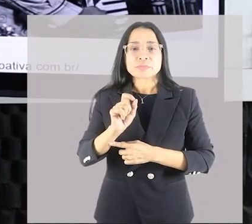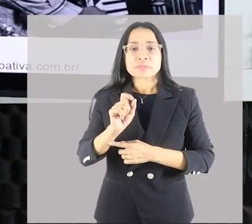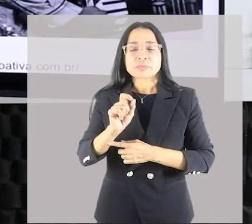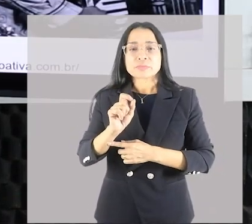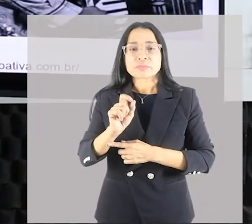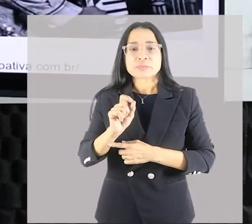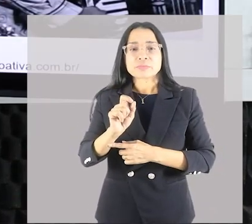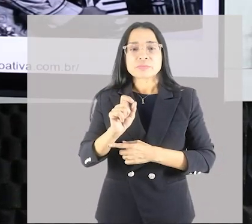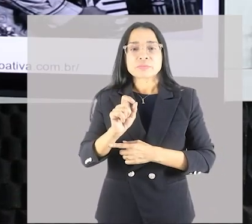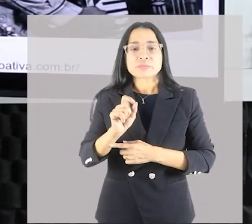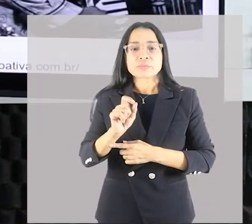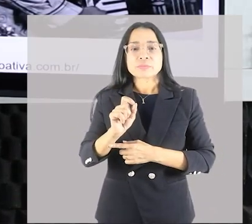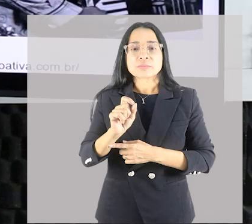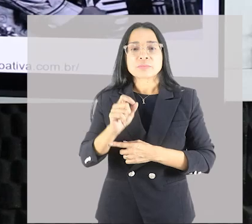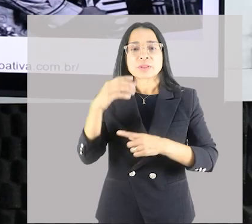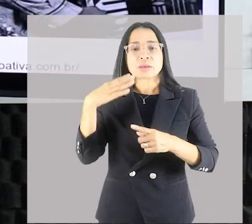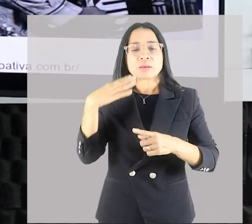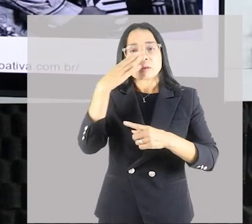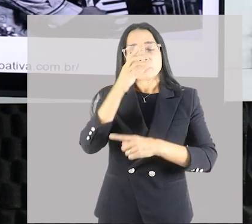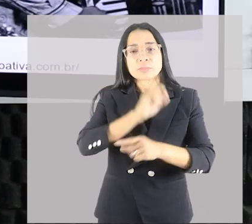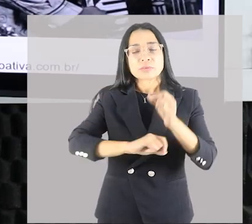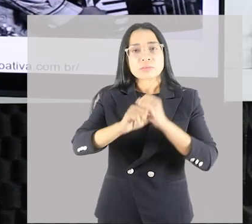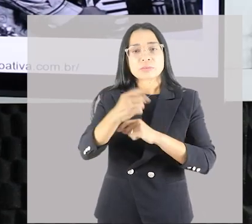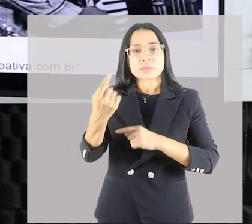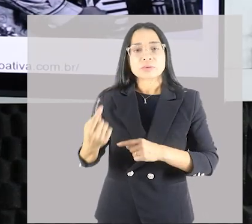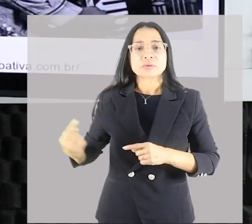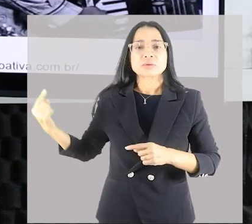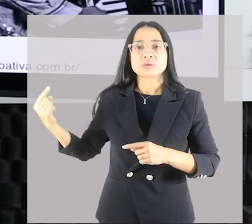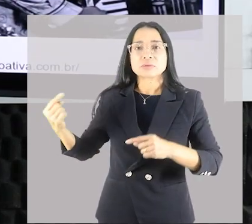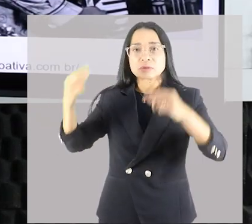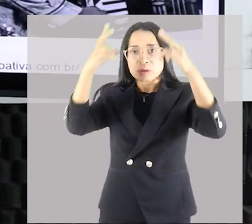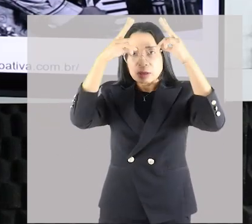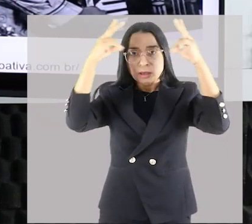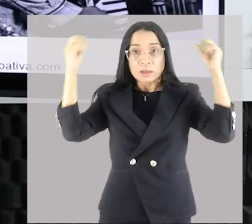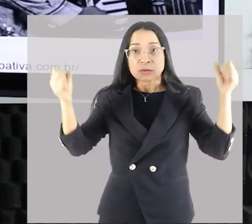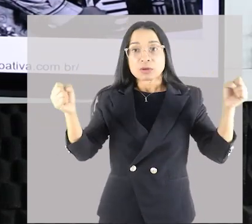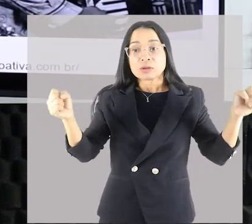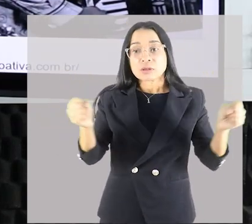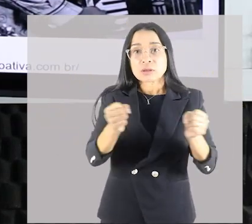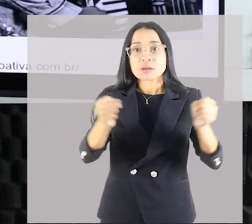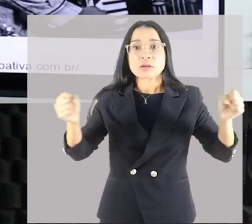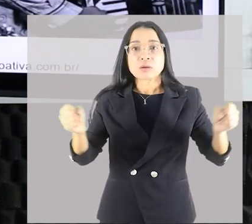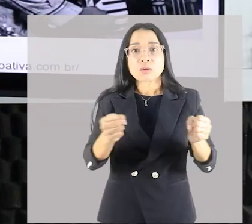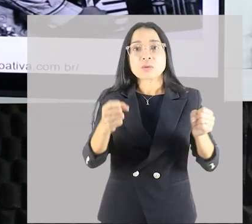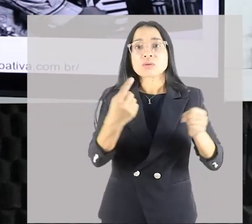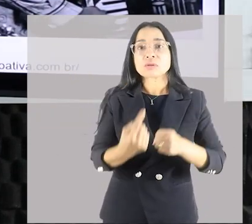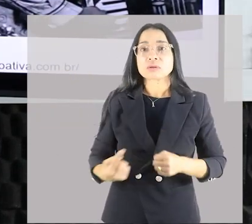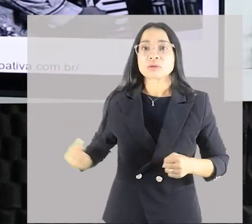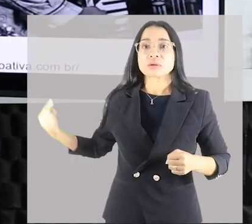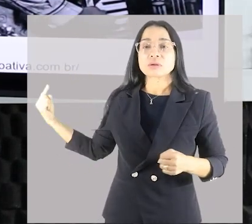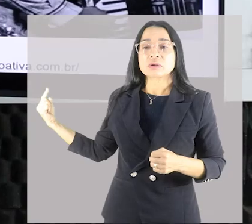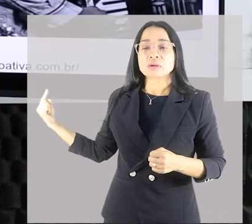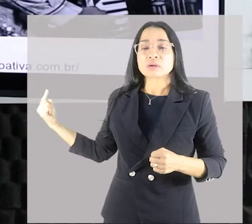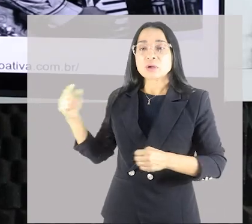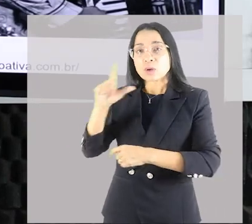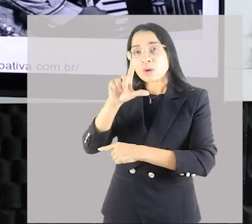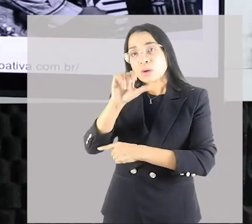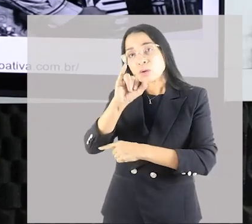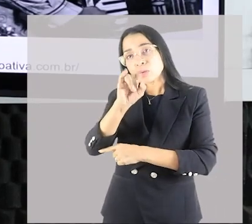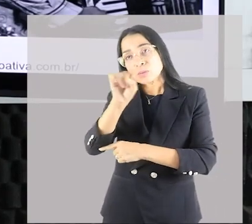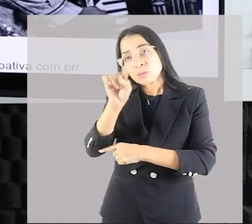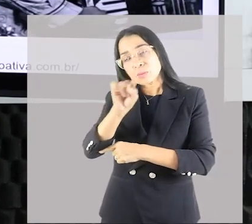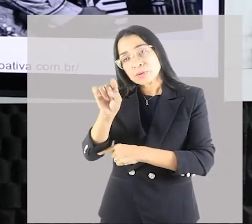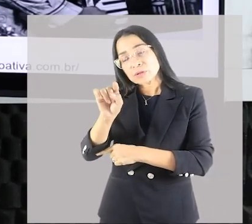deve principalmente a Luiz Gonzaga, tá? Que foi aí o maior